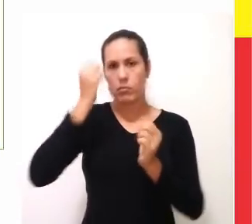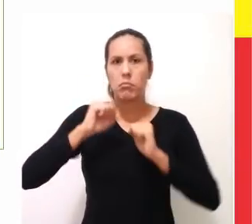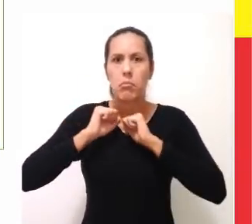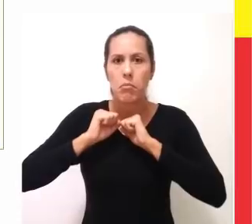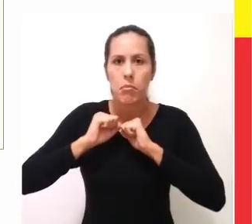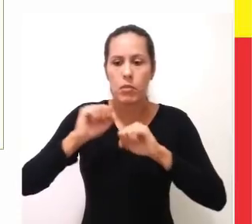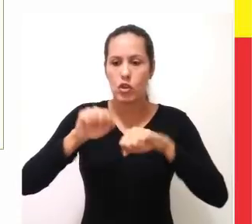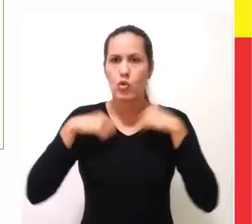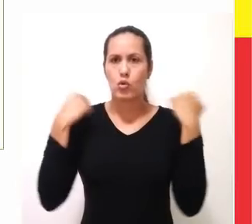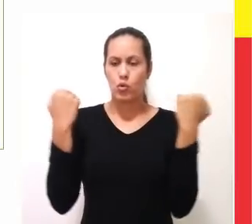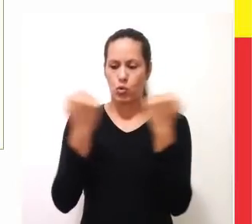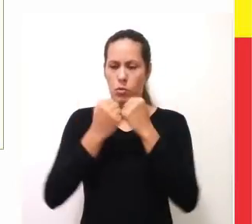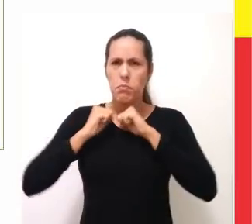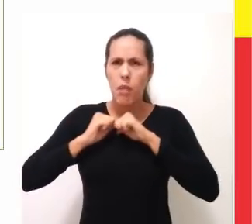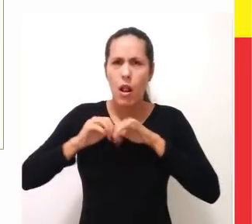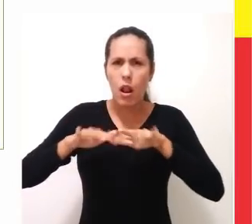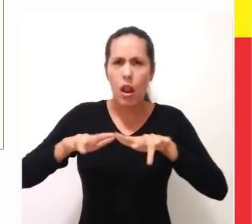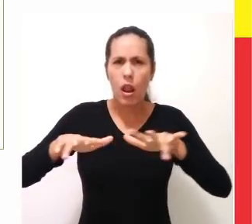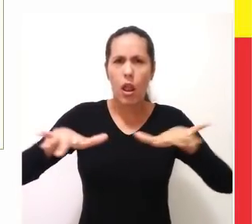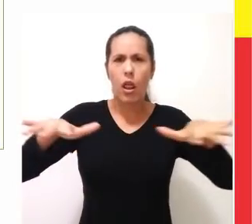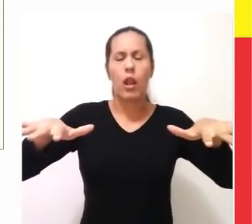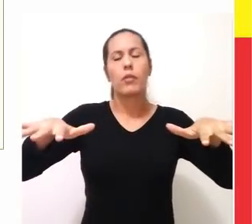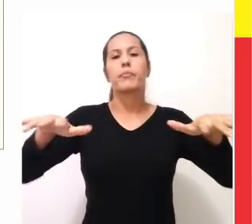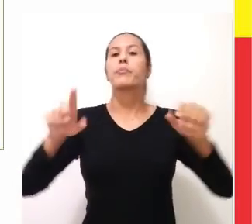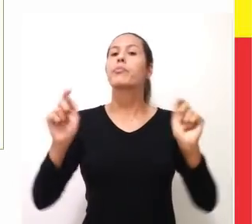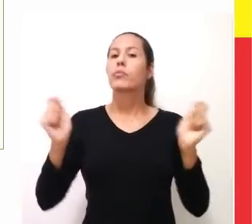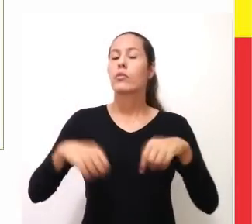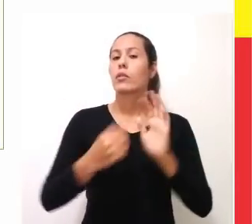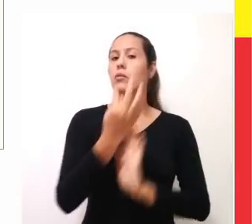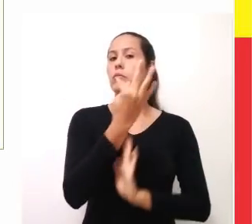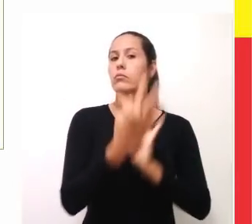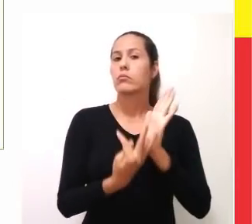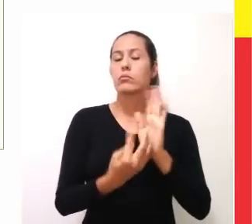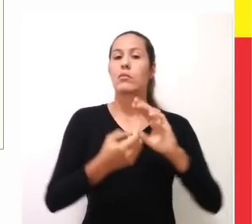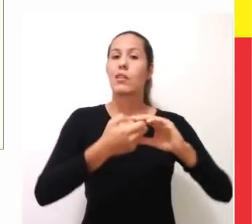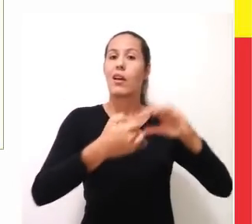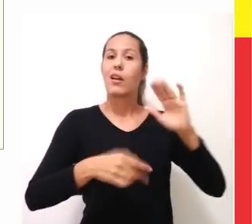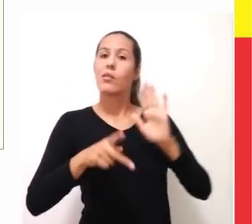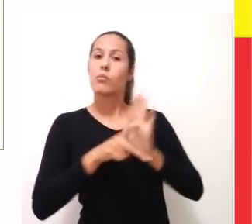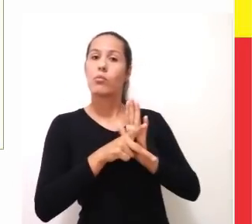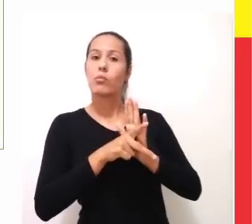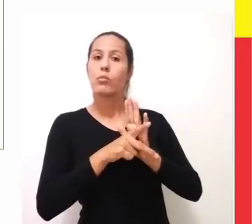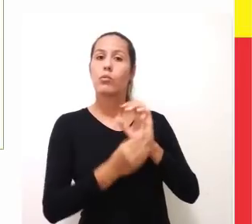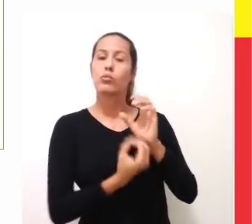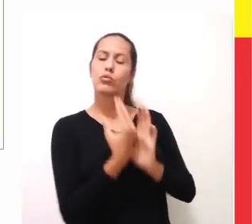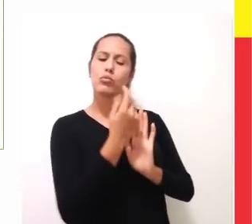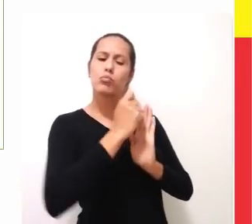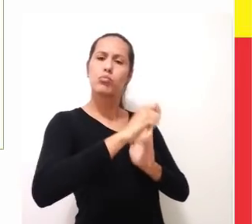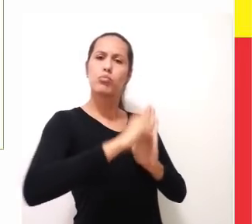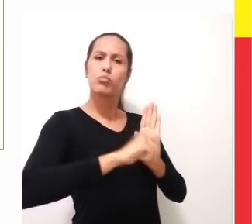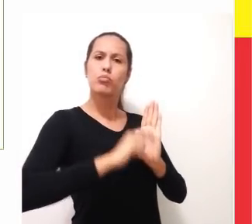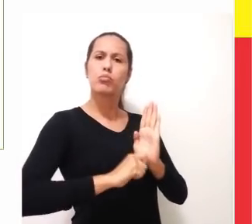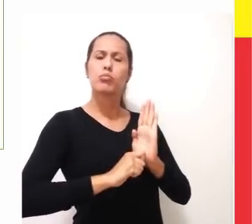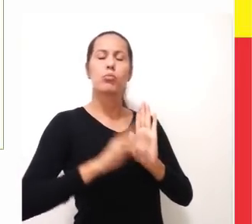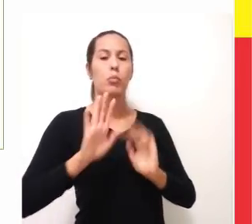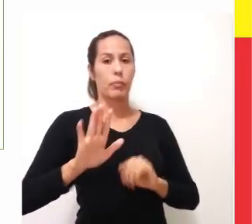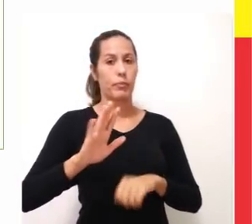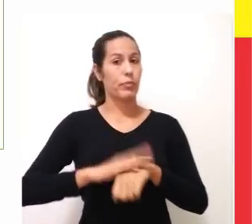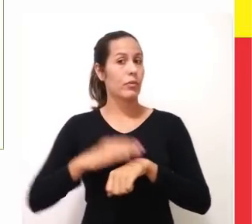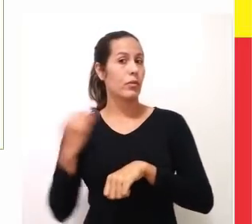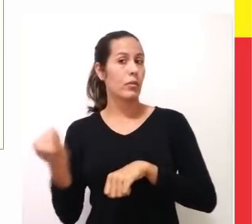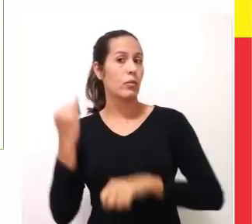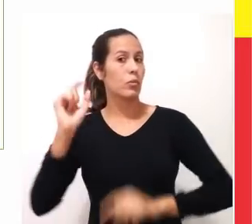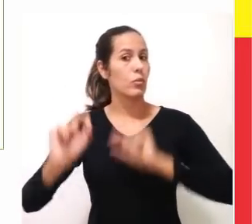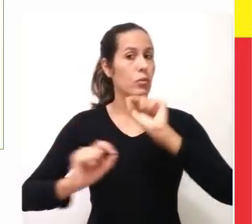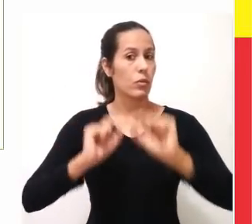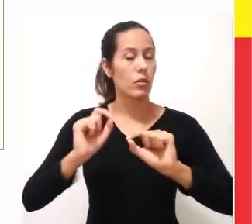nos diversos setores da sociedade. Trata-se de um texto que possui características próprias de Constituição. É